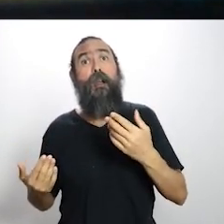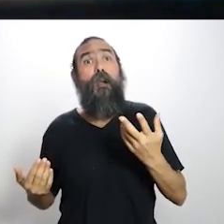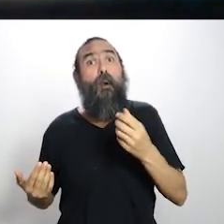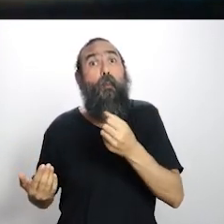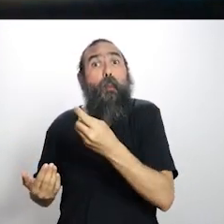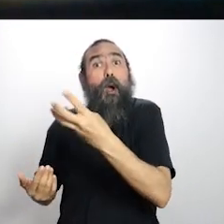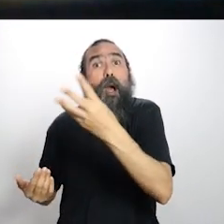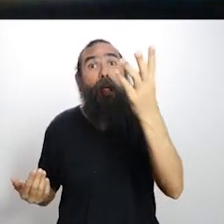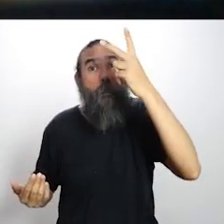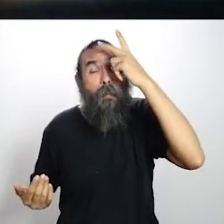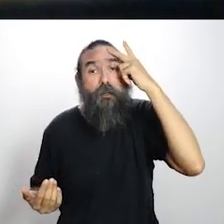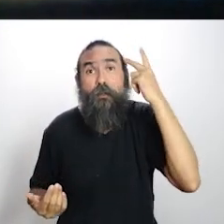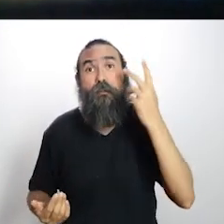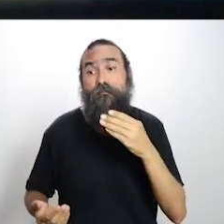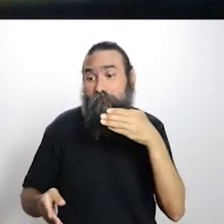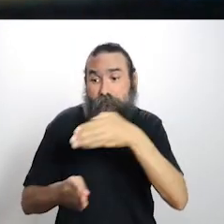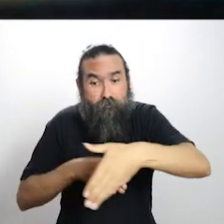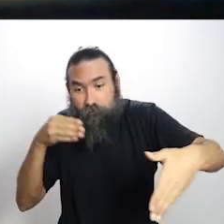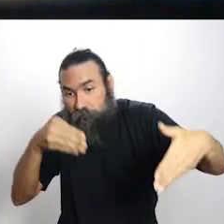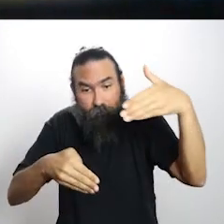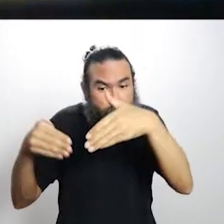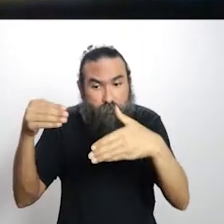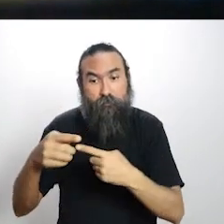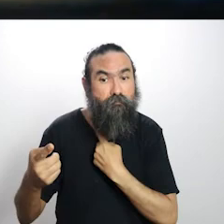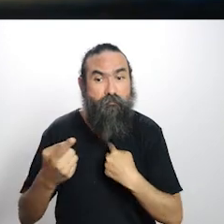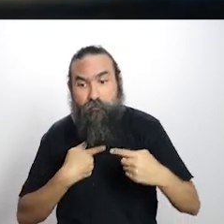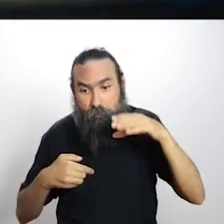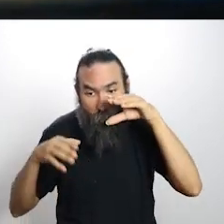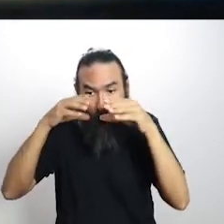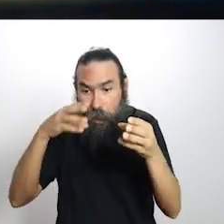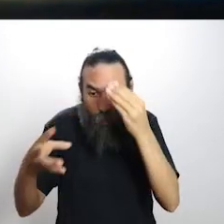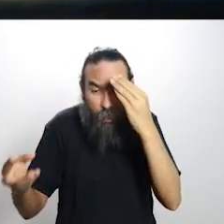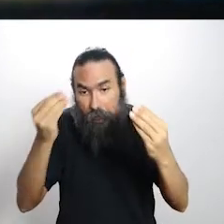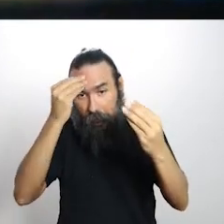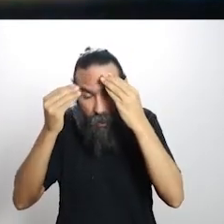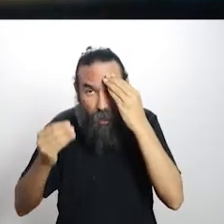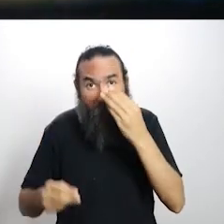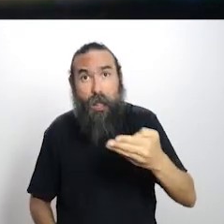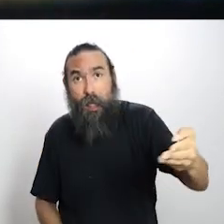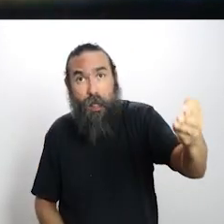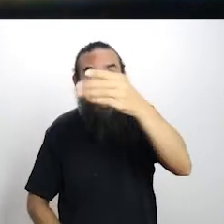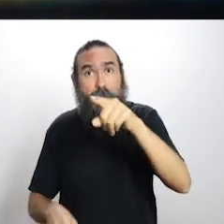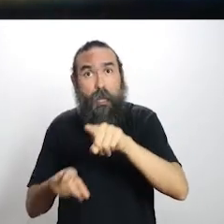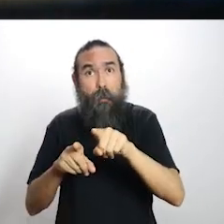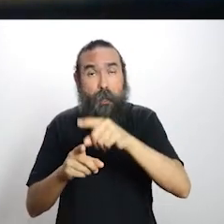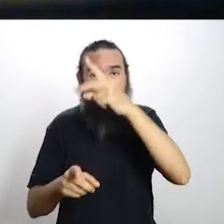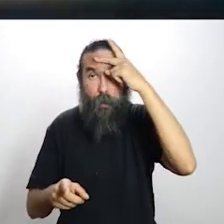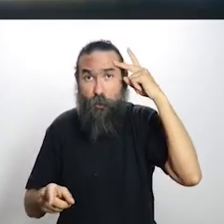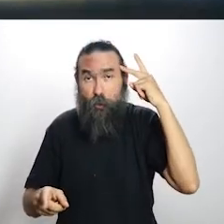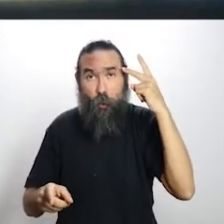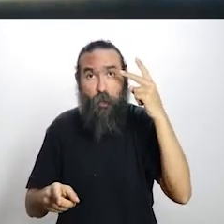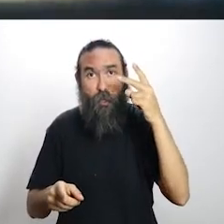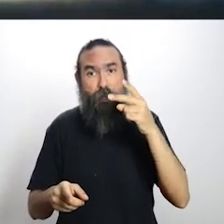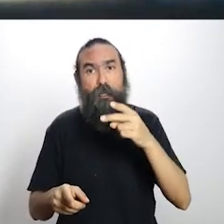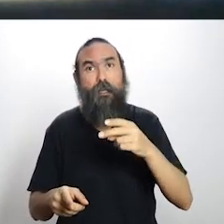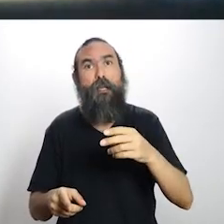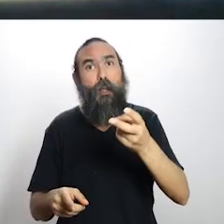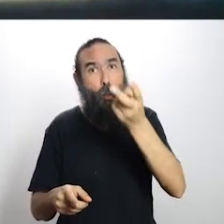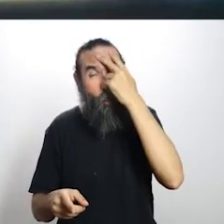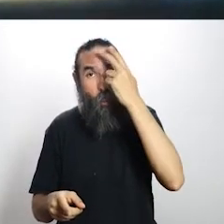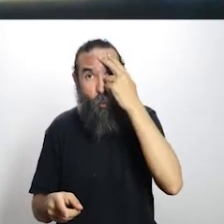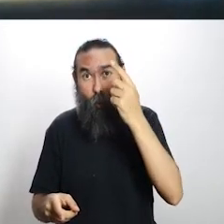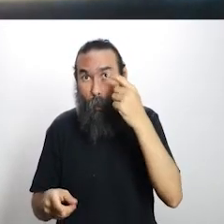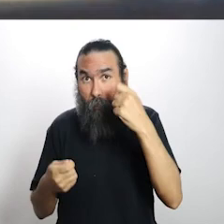isso, e eu acho importante que os gestores que estão aqui nos ouvindo também se atentem a isso. As medidas indiretas do projeto da Lei Aldir